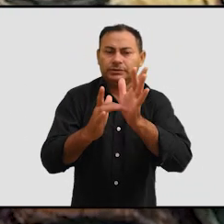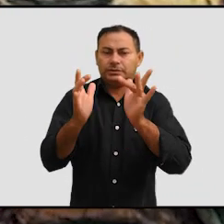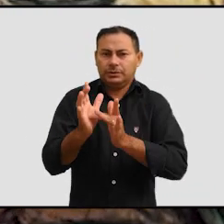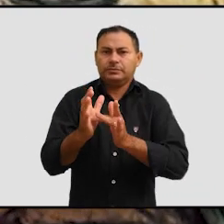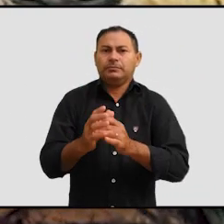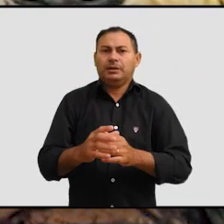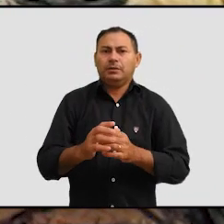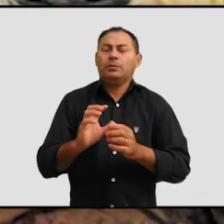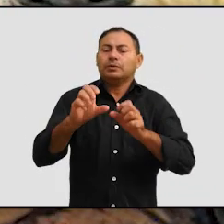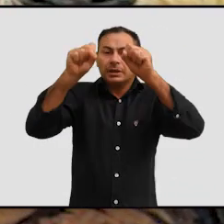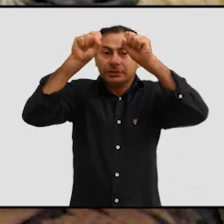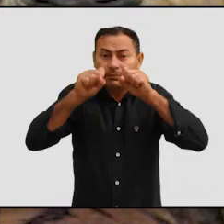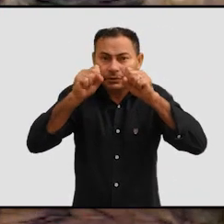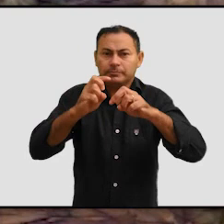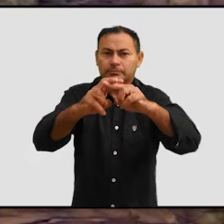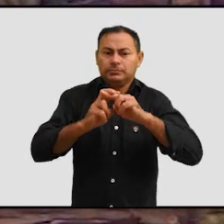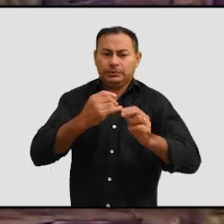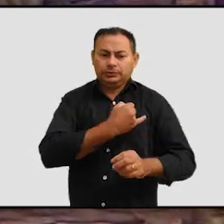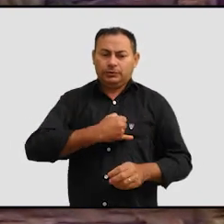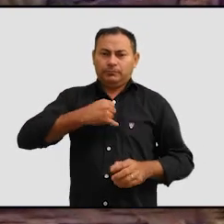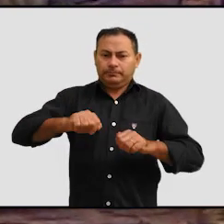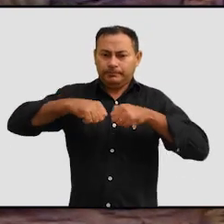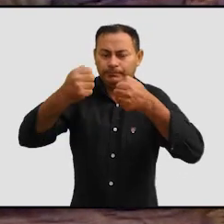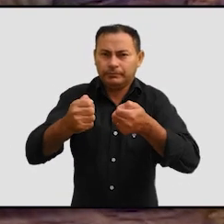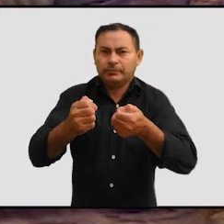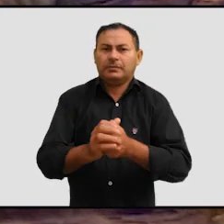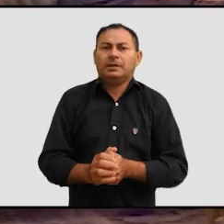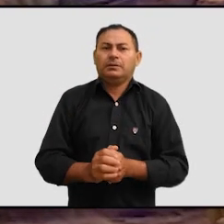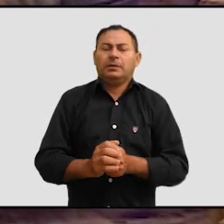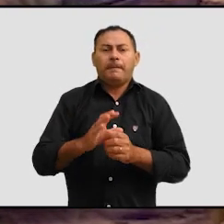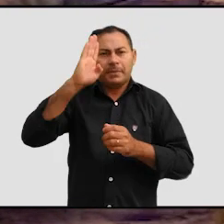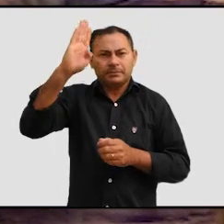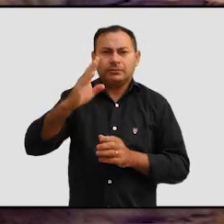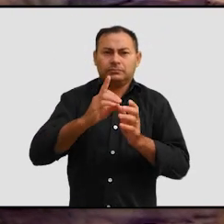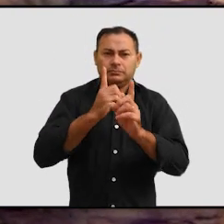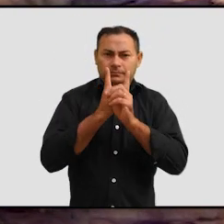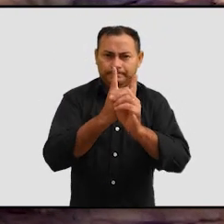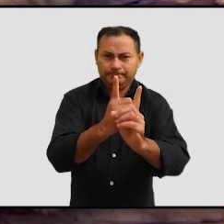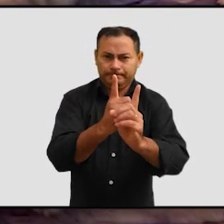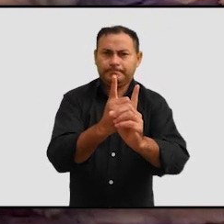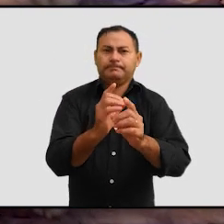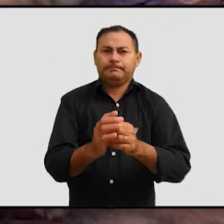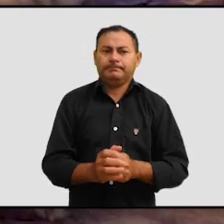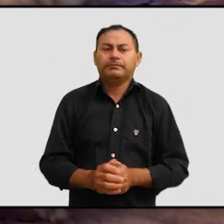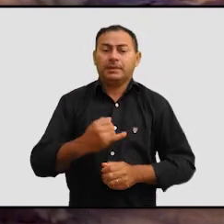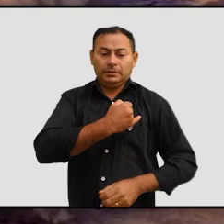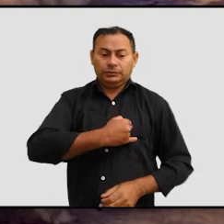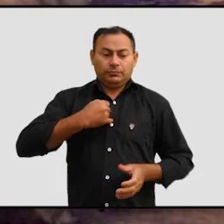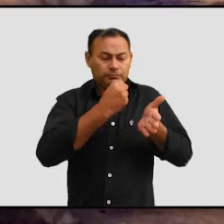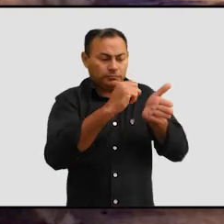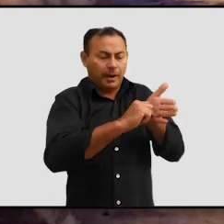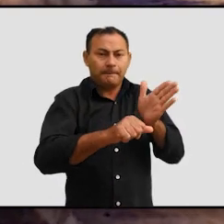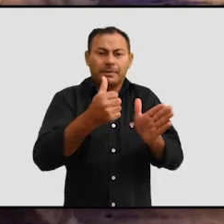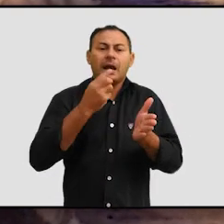de Jesus pelos frutos. Por isso, João estabelece esta como uma das credenciais de um discípulo.